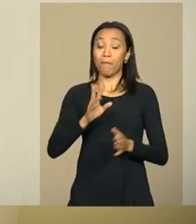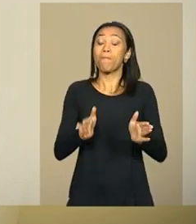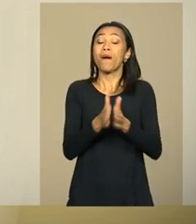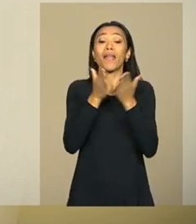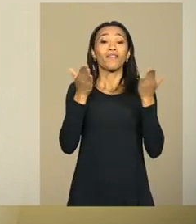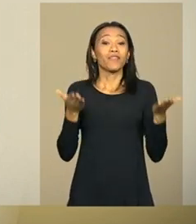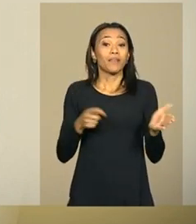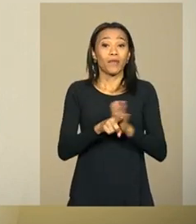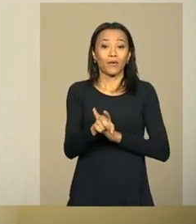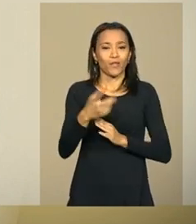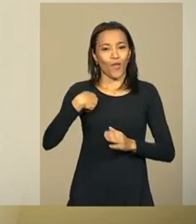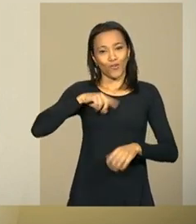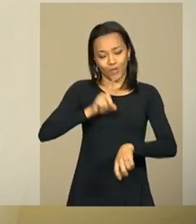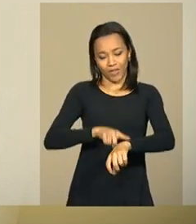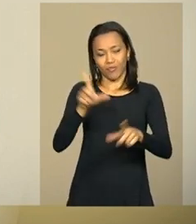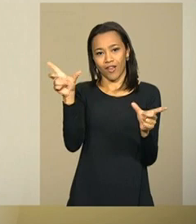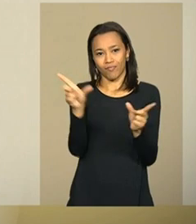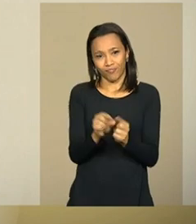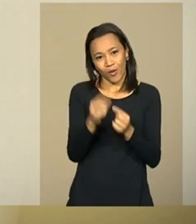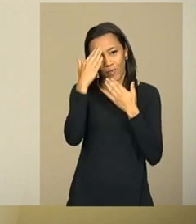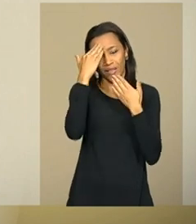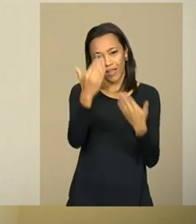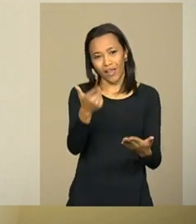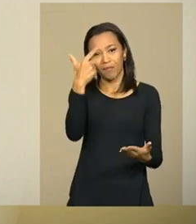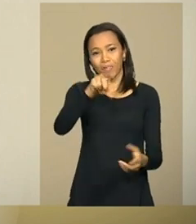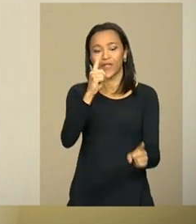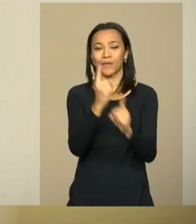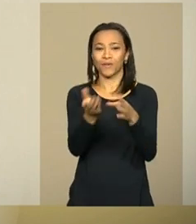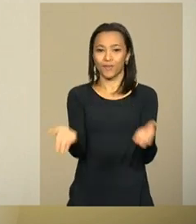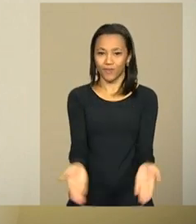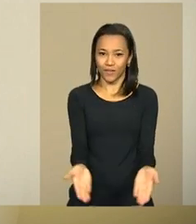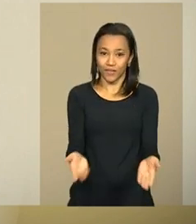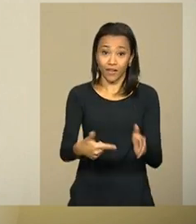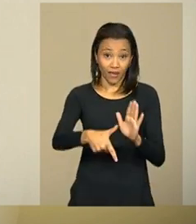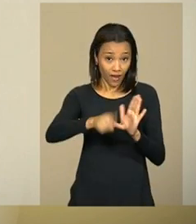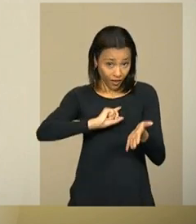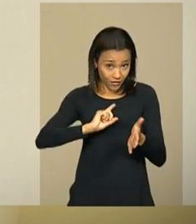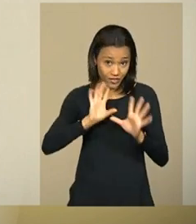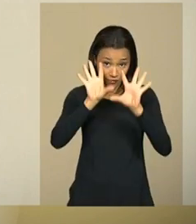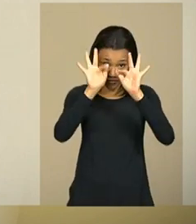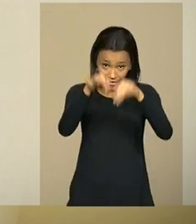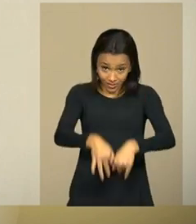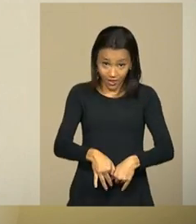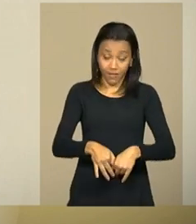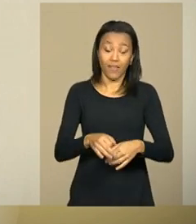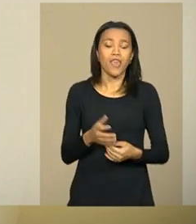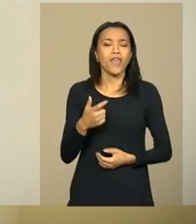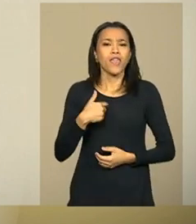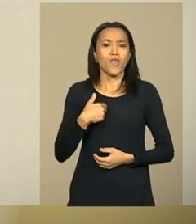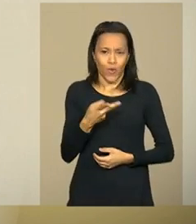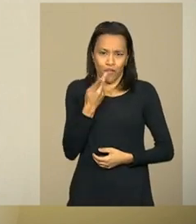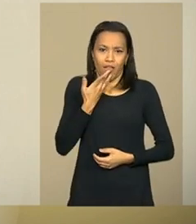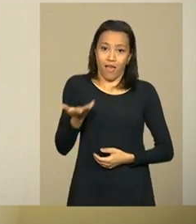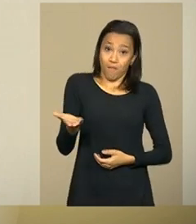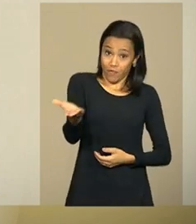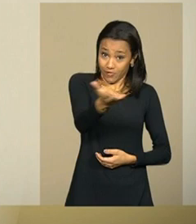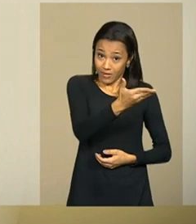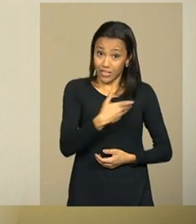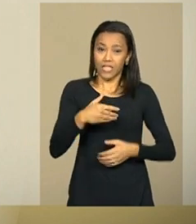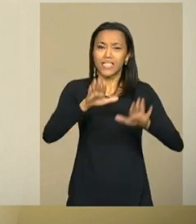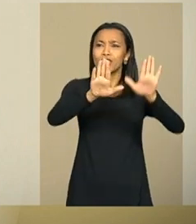agora infelizmente o nosso tempo chegou ao fim obrigado por mais esse café antes de terminar Luciano Eu quero dizer que essa